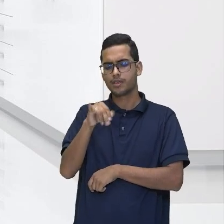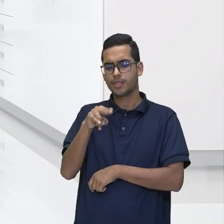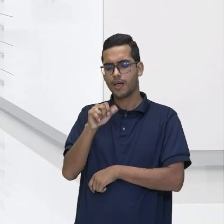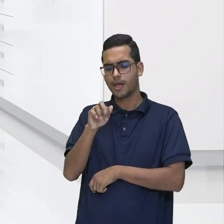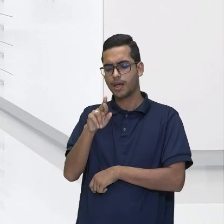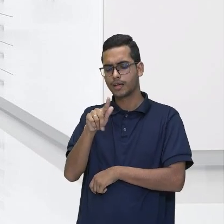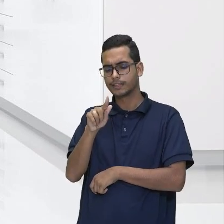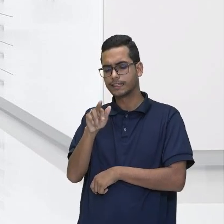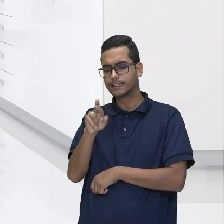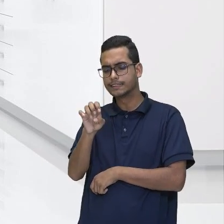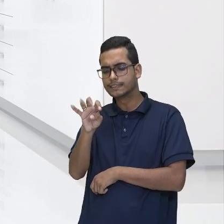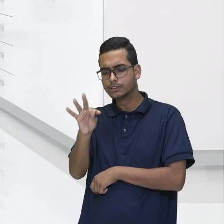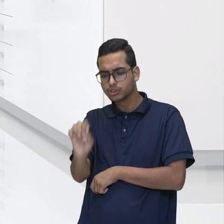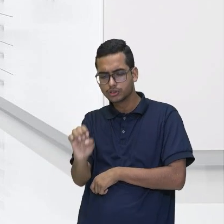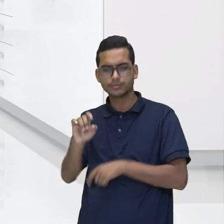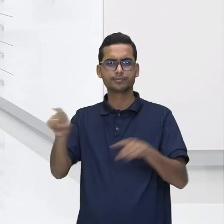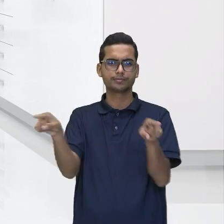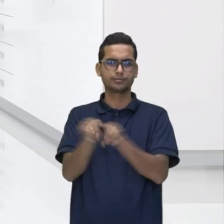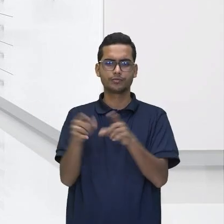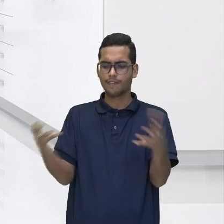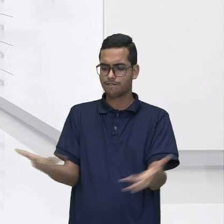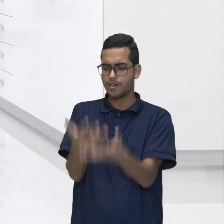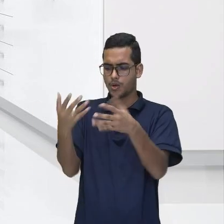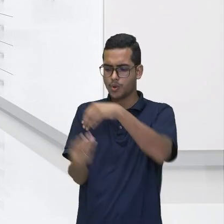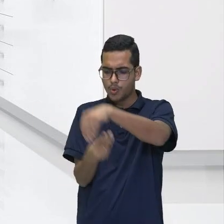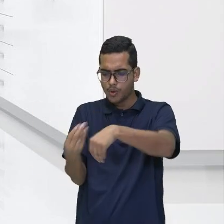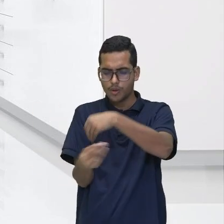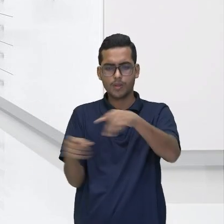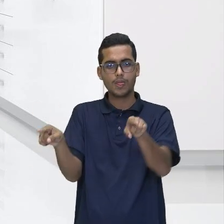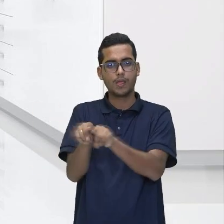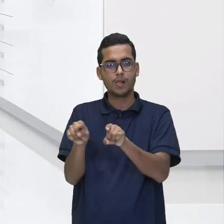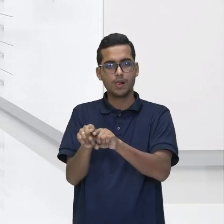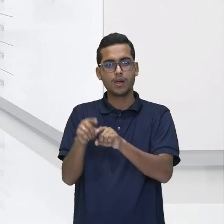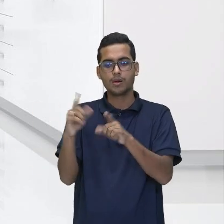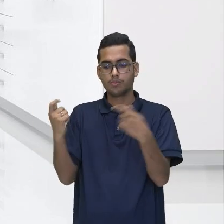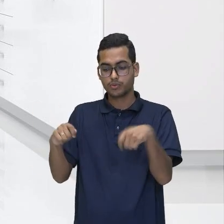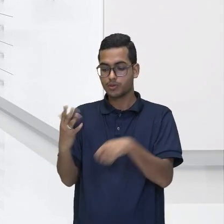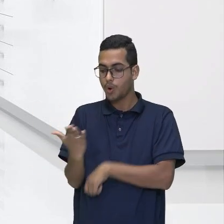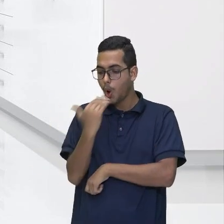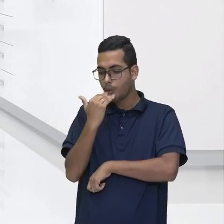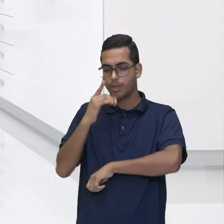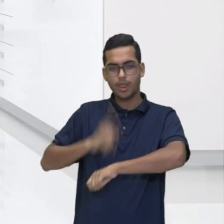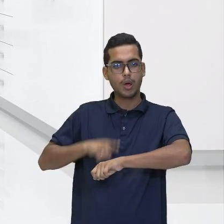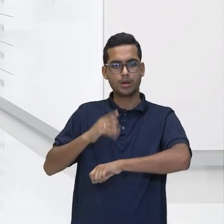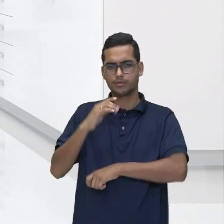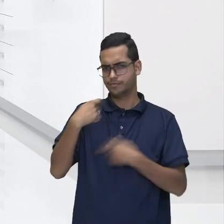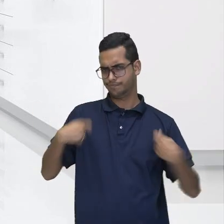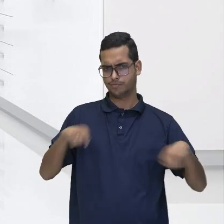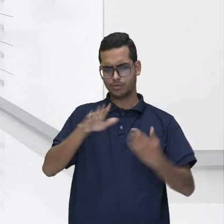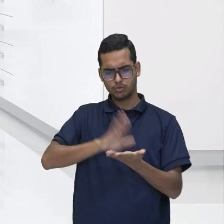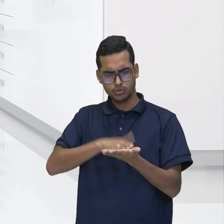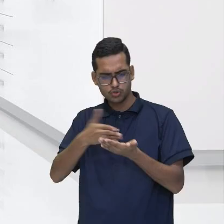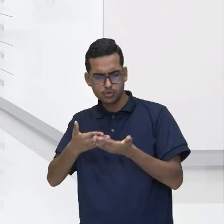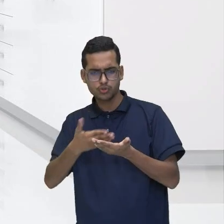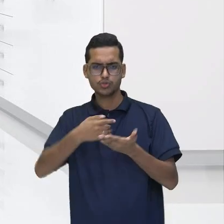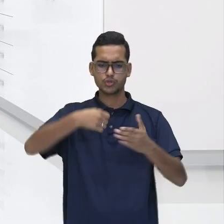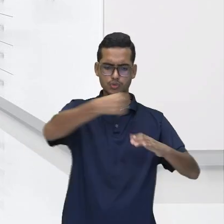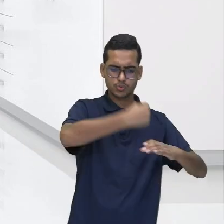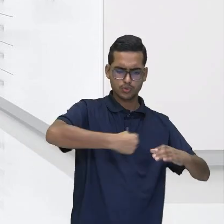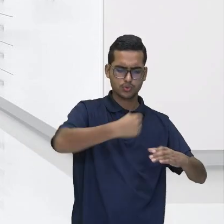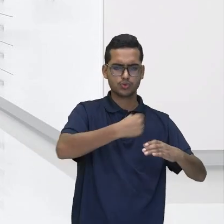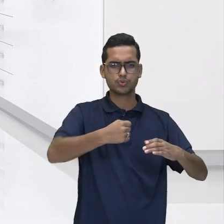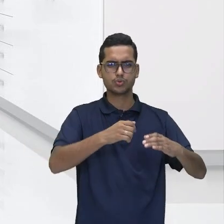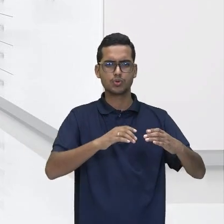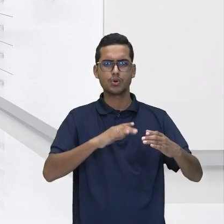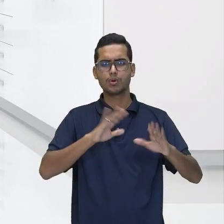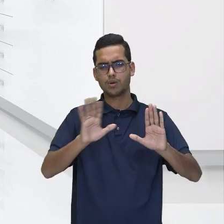e é importante que eles sejam esterilizados antes para matar esses micro-organismos, tá bom? Vamos ver outra doença